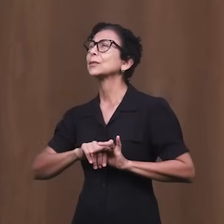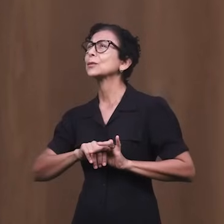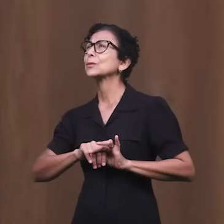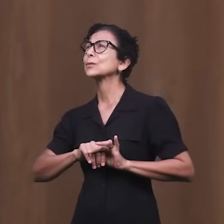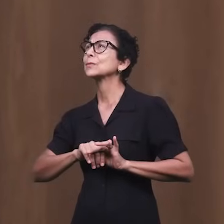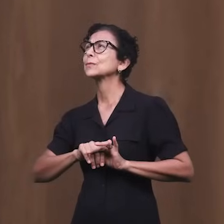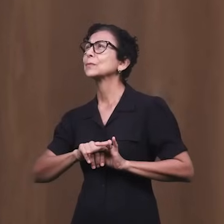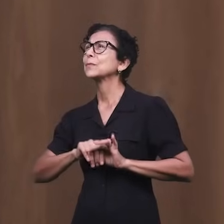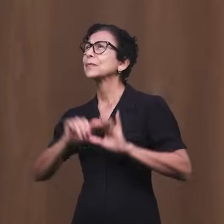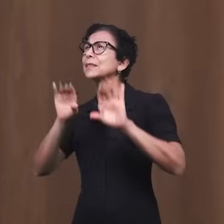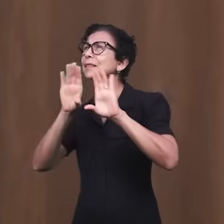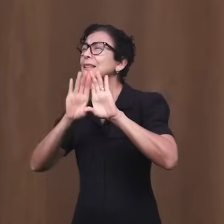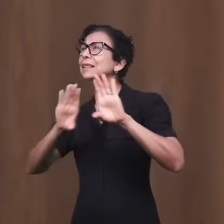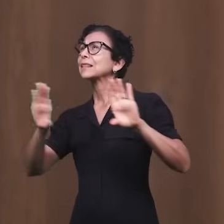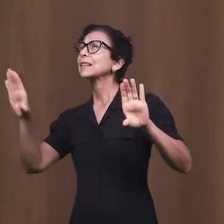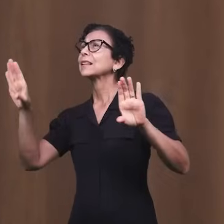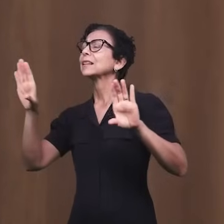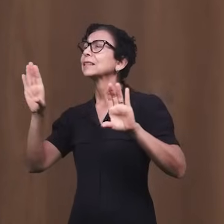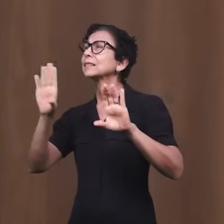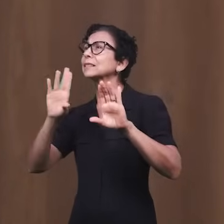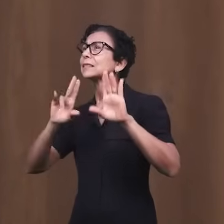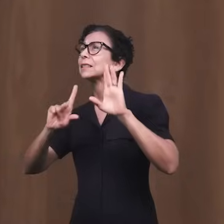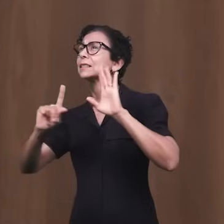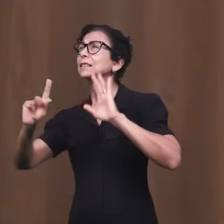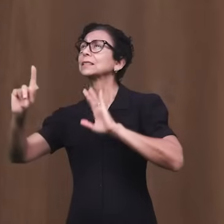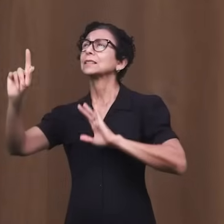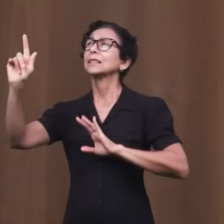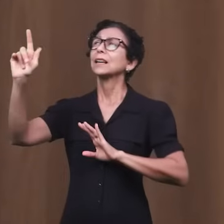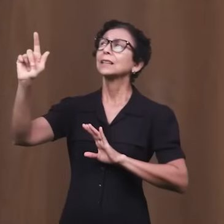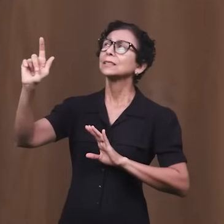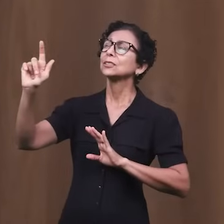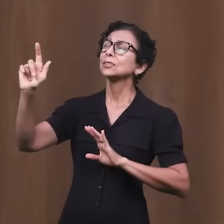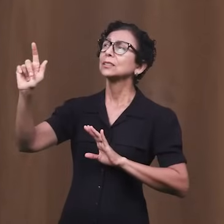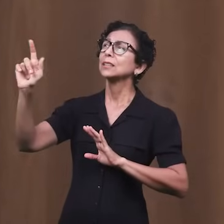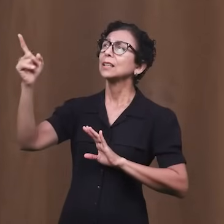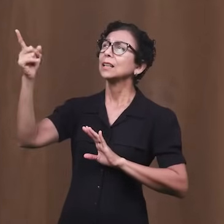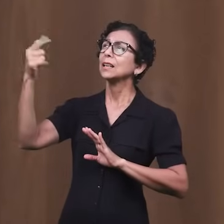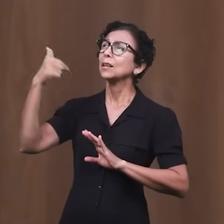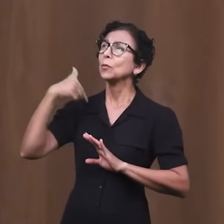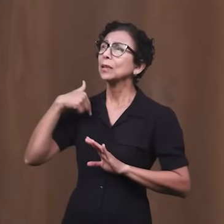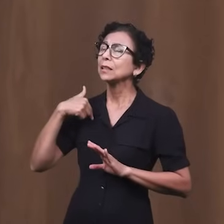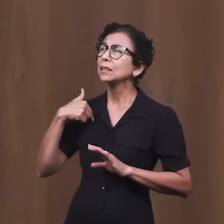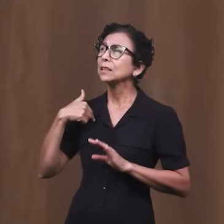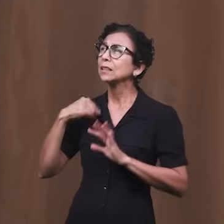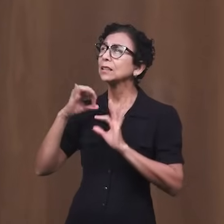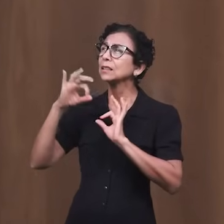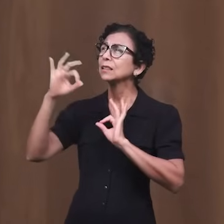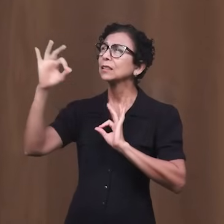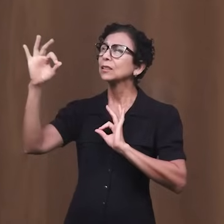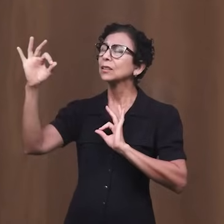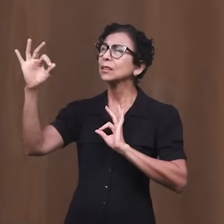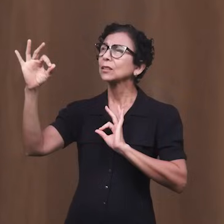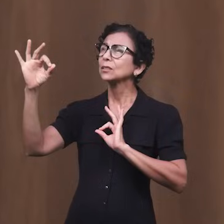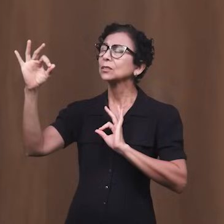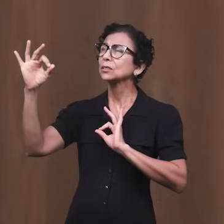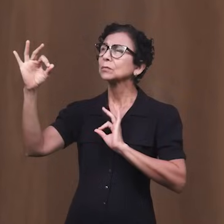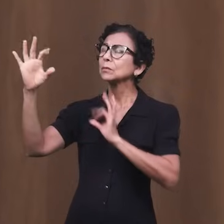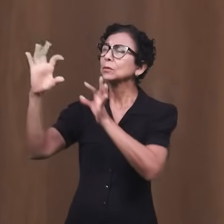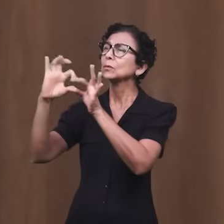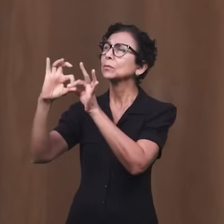você precisa entrar na dimensão dele ou entrar na eternidade que é o termo que a gente usa para poder